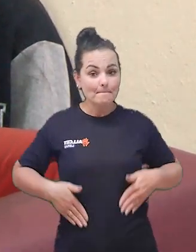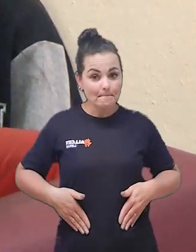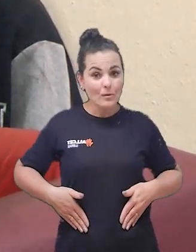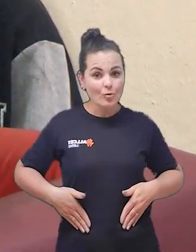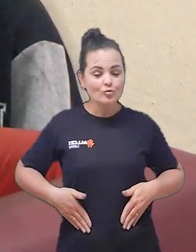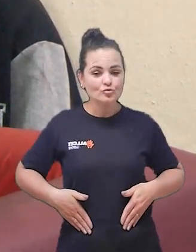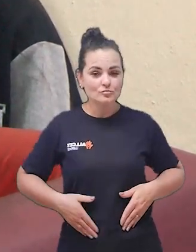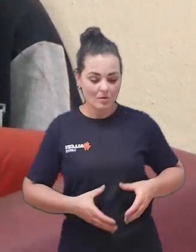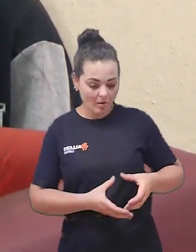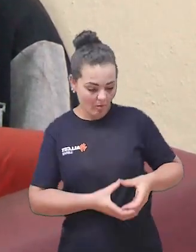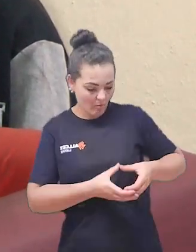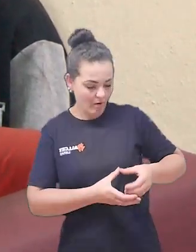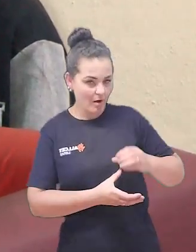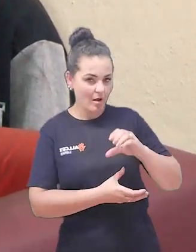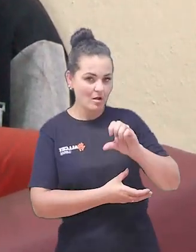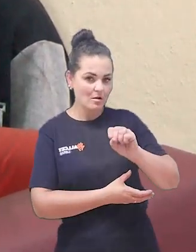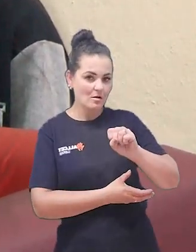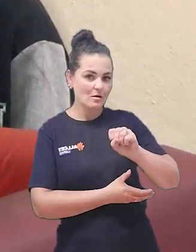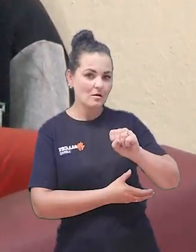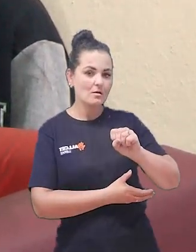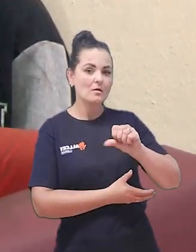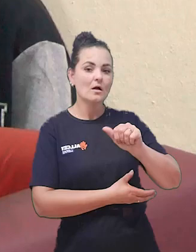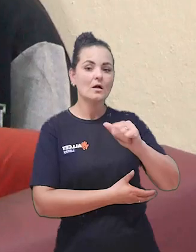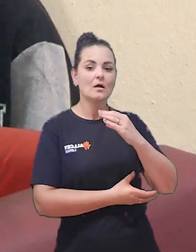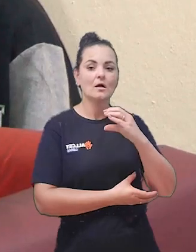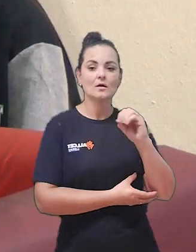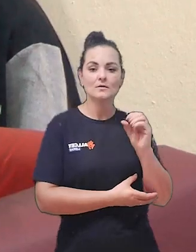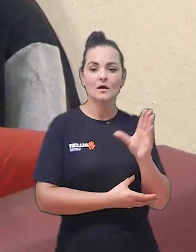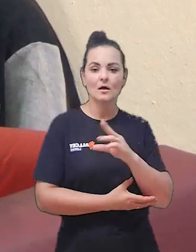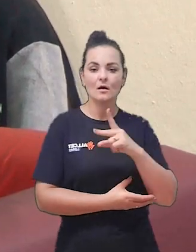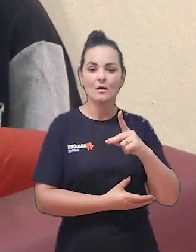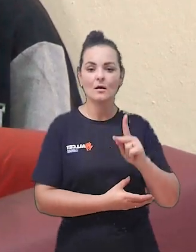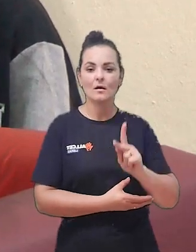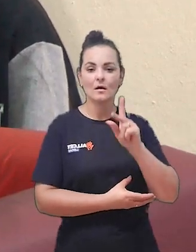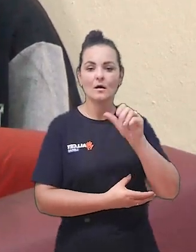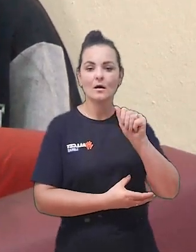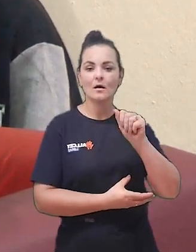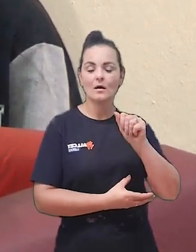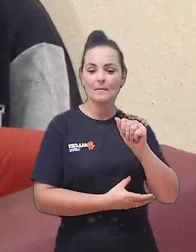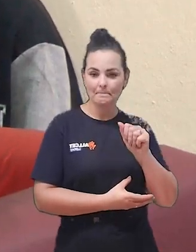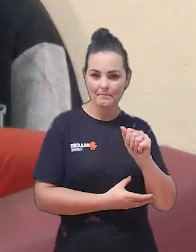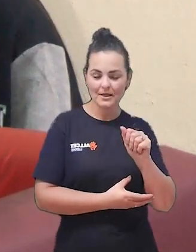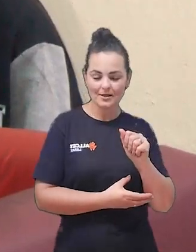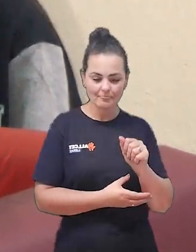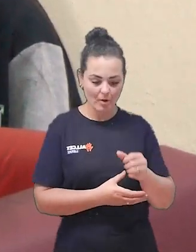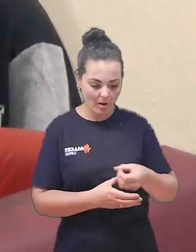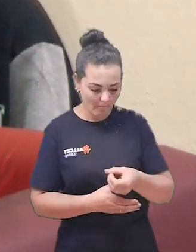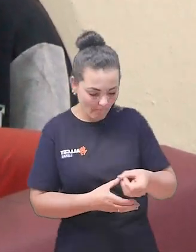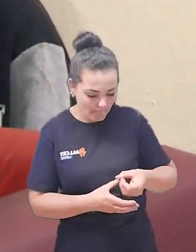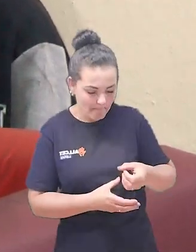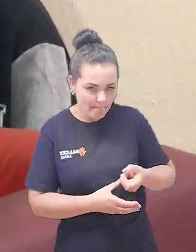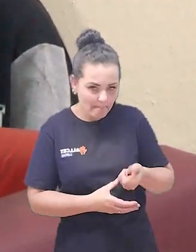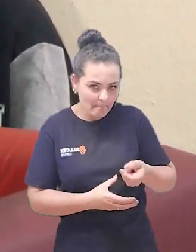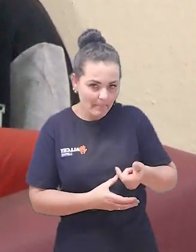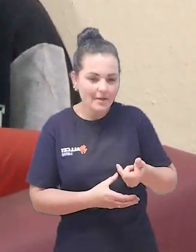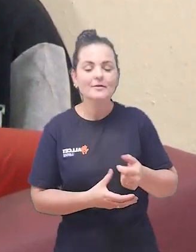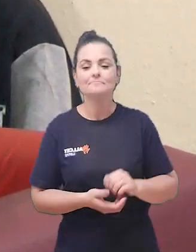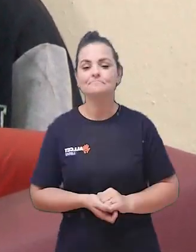jogar peca. Hoje é mais difícil de se ver isso, né? Então, e essa era a nossa vida. Eu entrei em